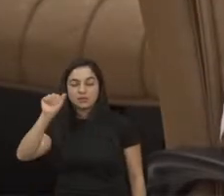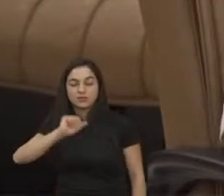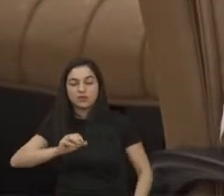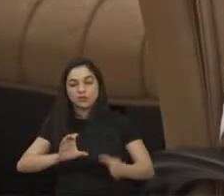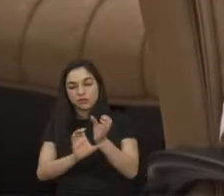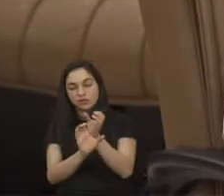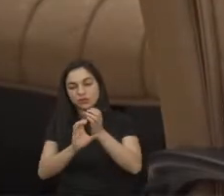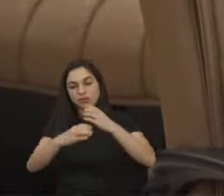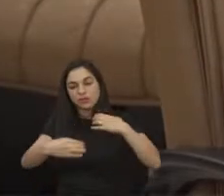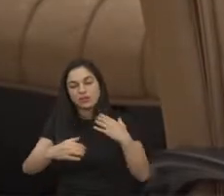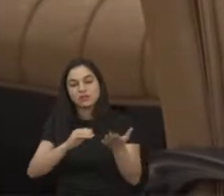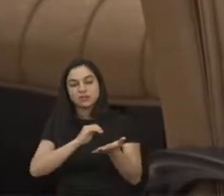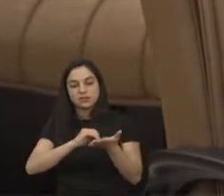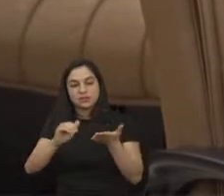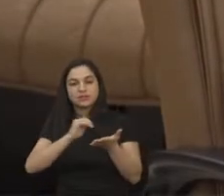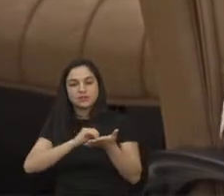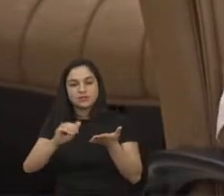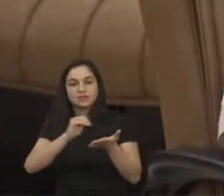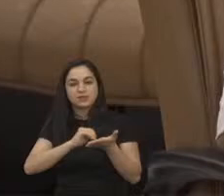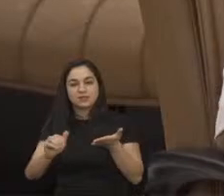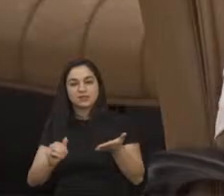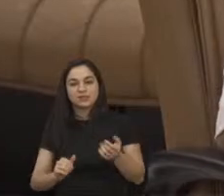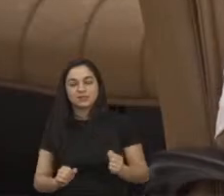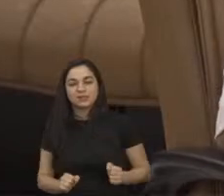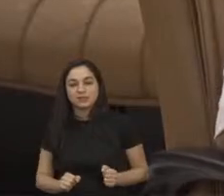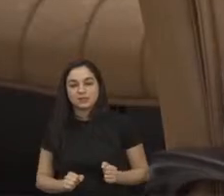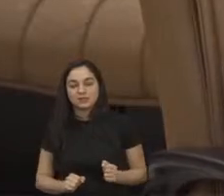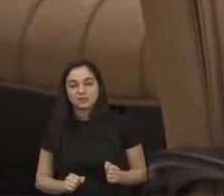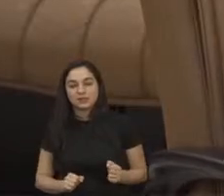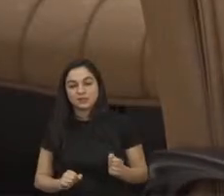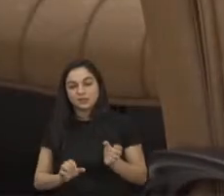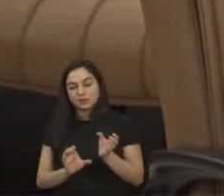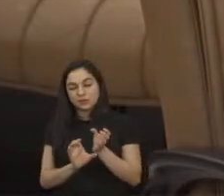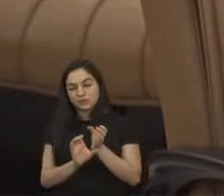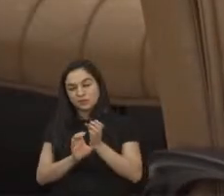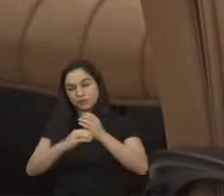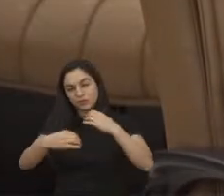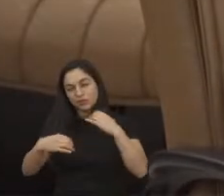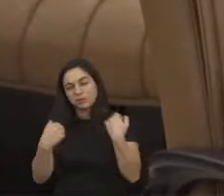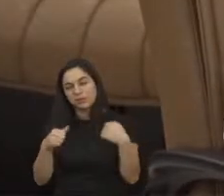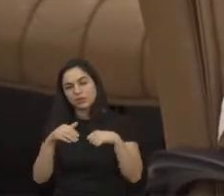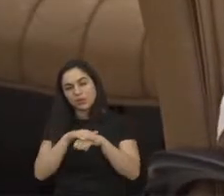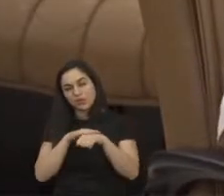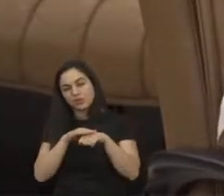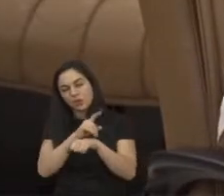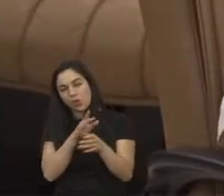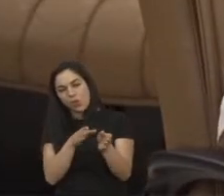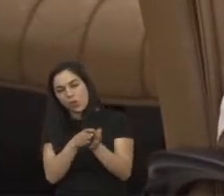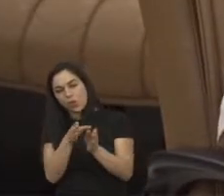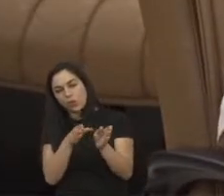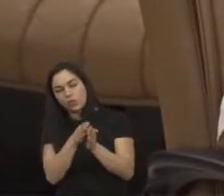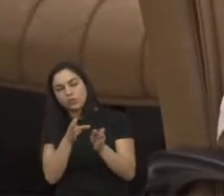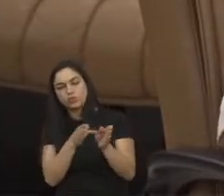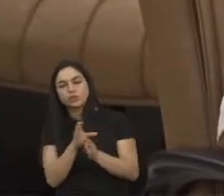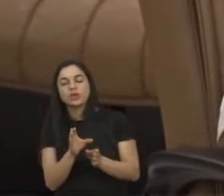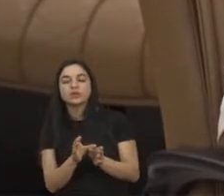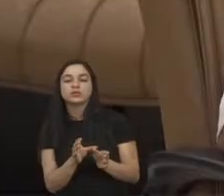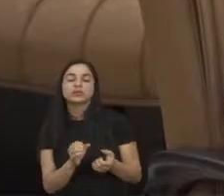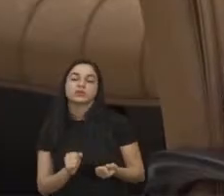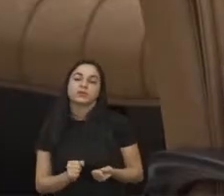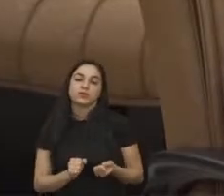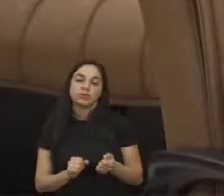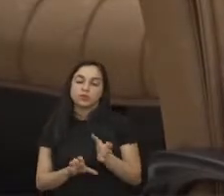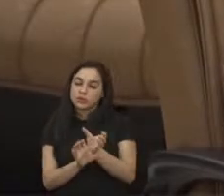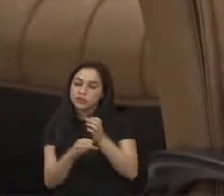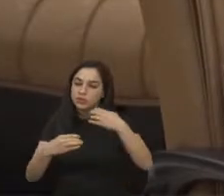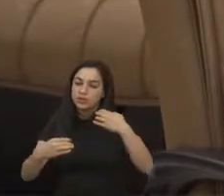planejamento. A gente precisa conversar com o Conselho dos Engenheiros, a gente precisa conversar com o Conselho dos Arquitetos e Urbanistas. A gente